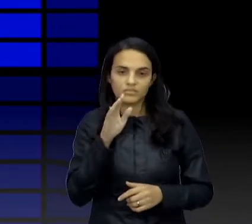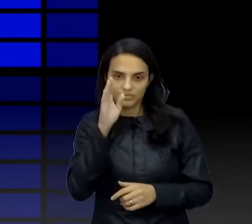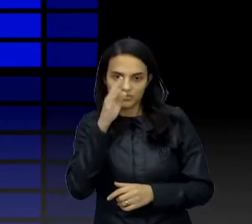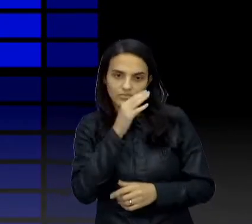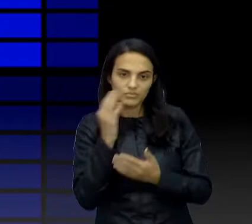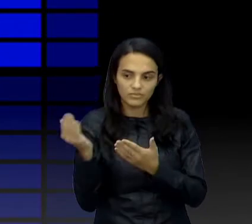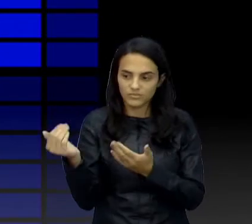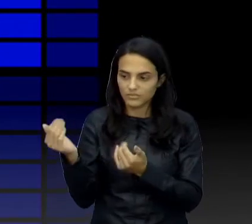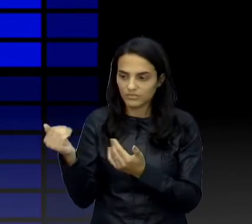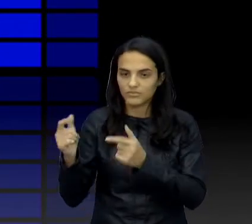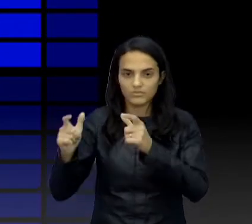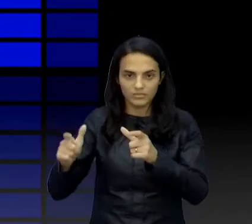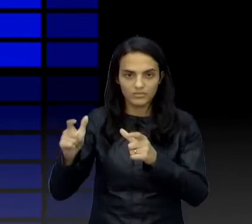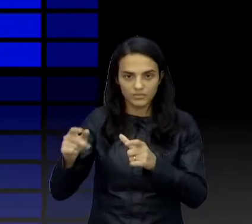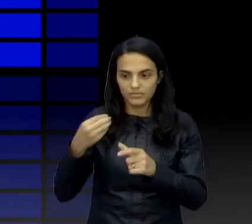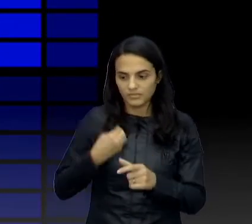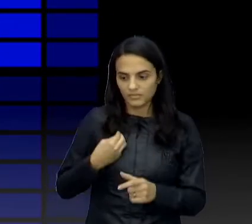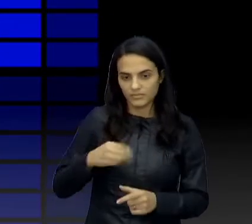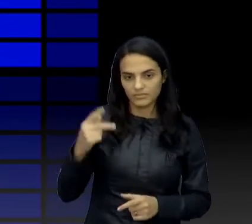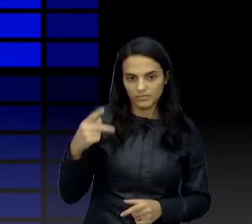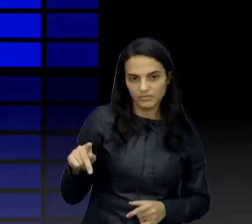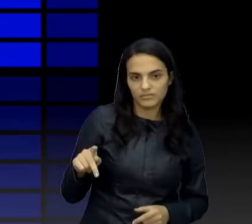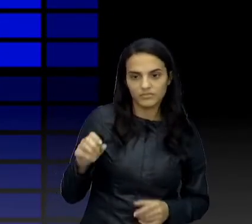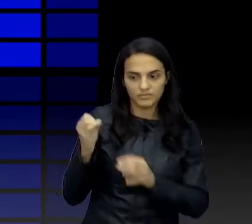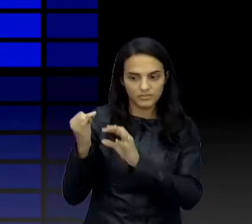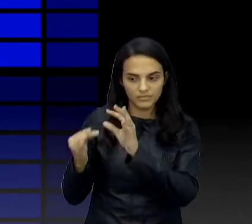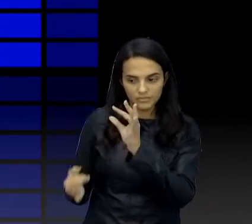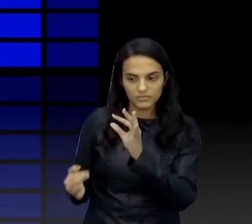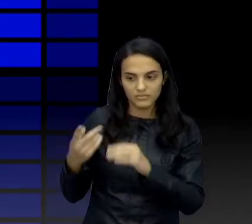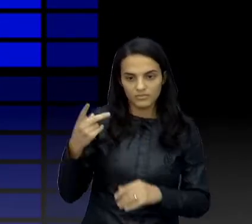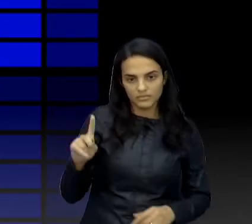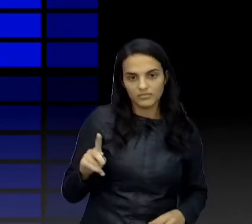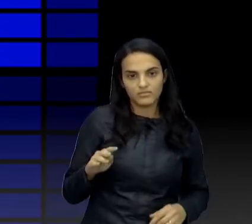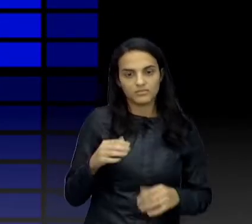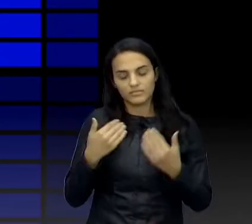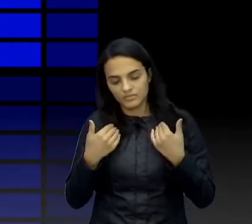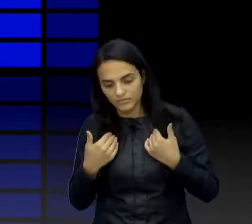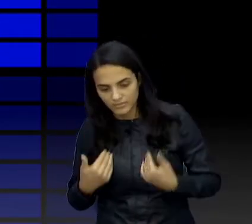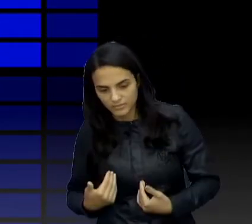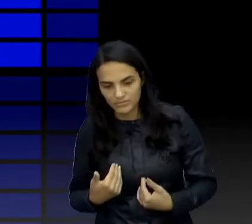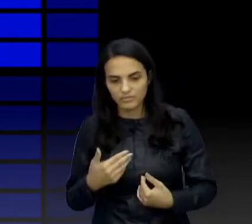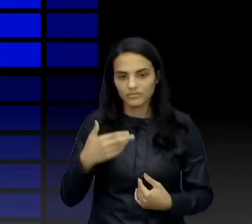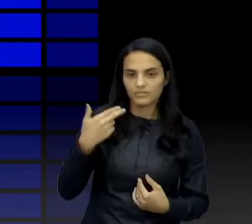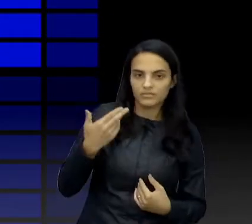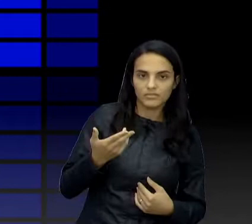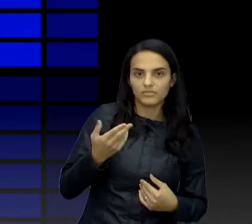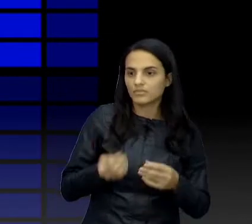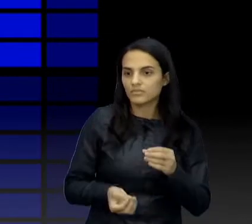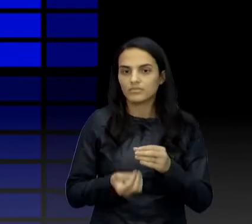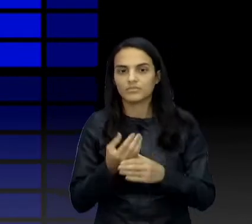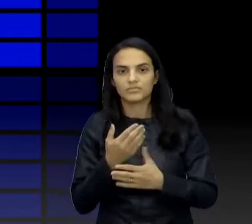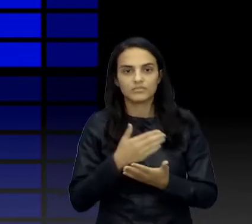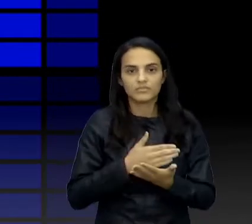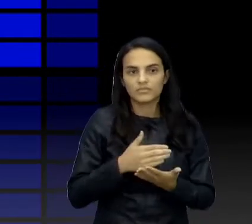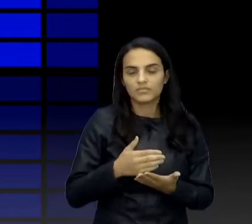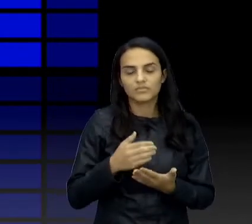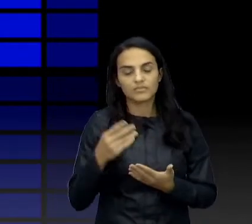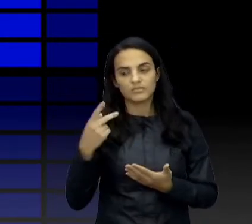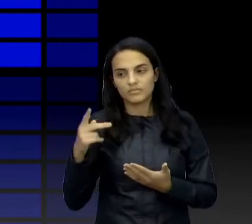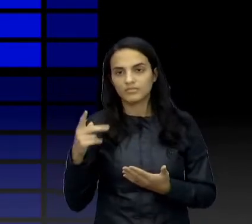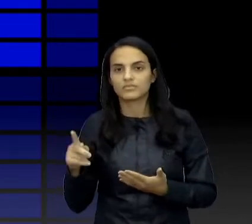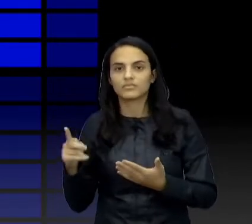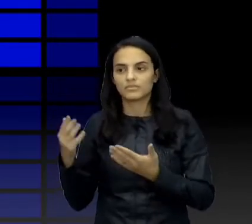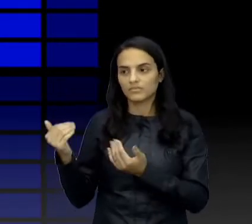acordo com o local que ele mora, de acordo com as suas características físicas, de acordo com a sua origem. Ele deixa de ser